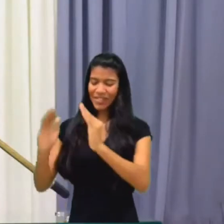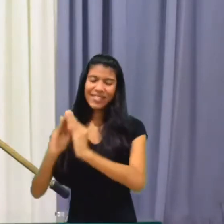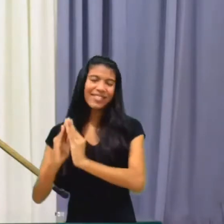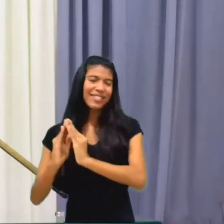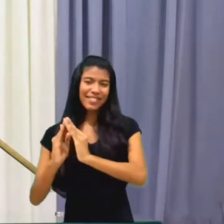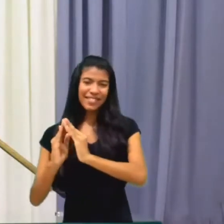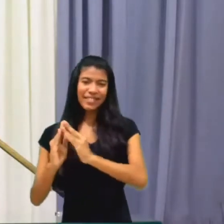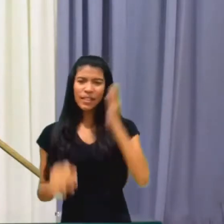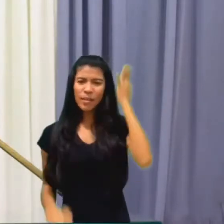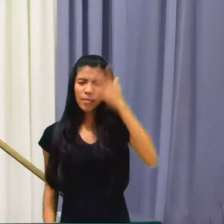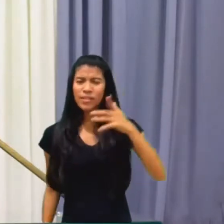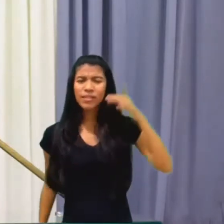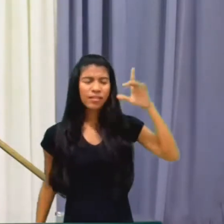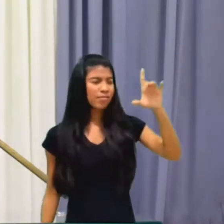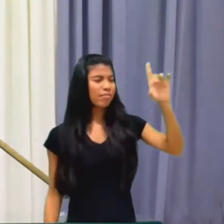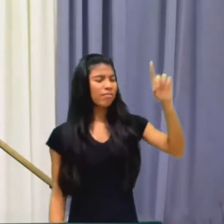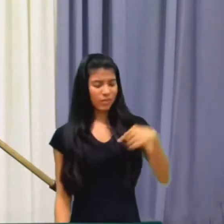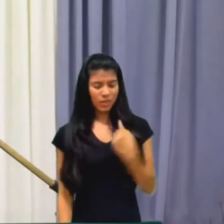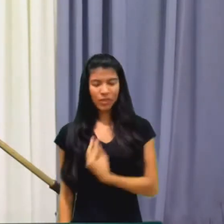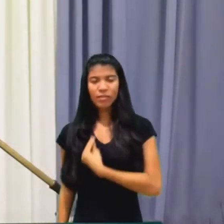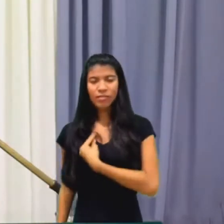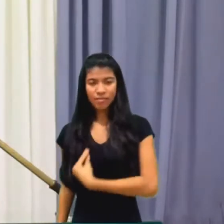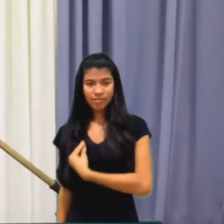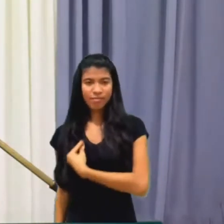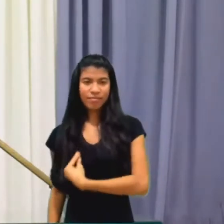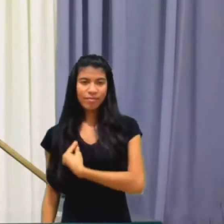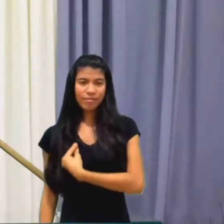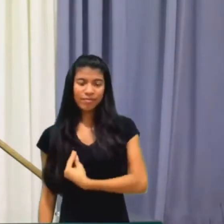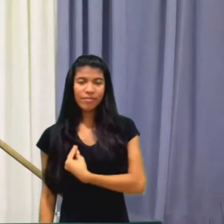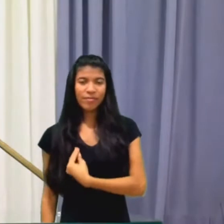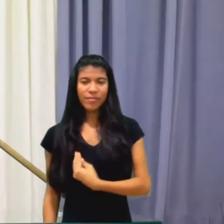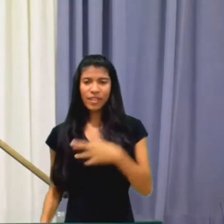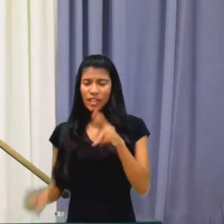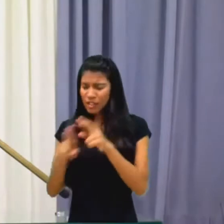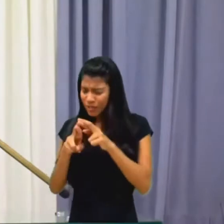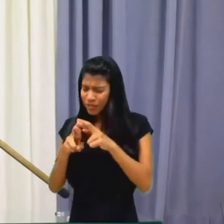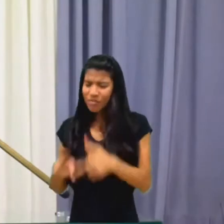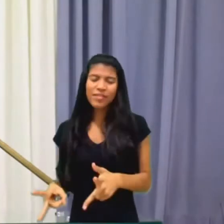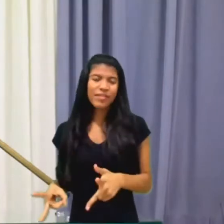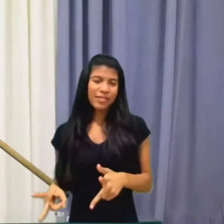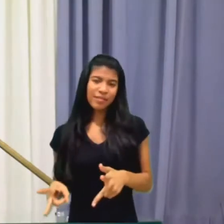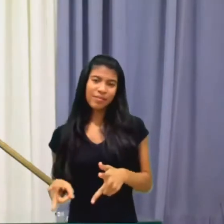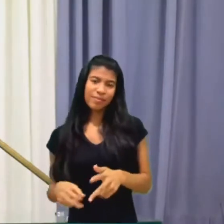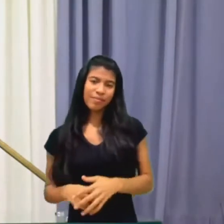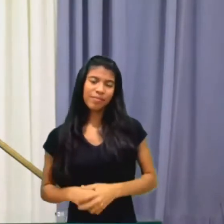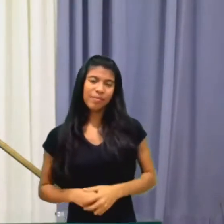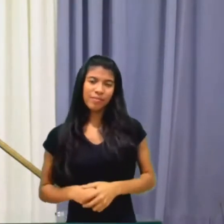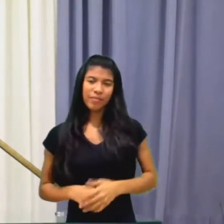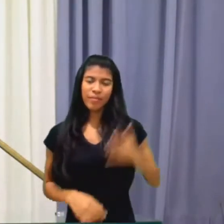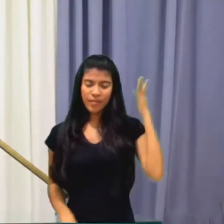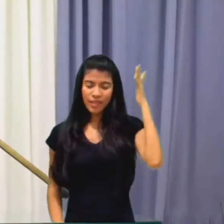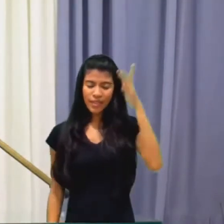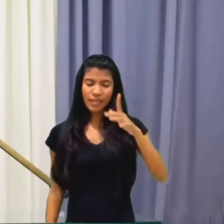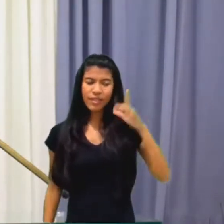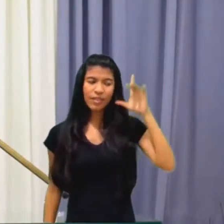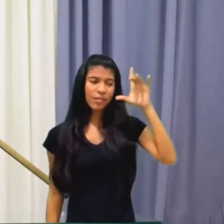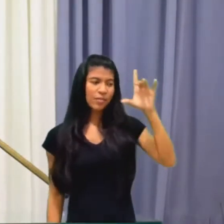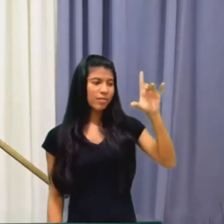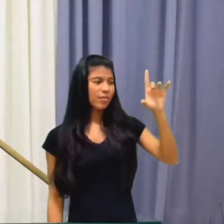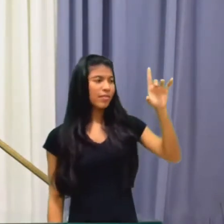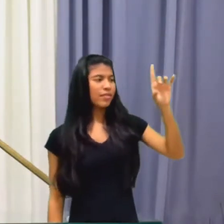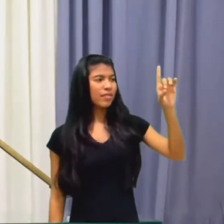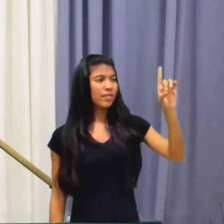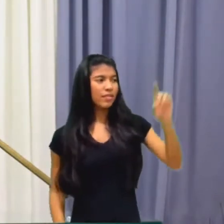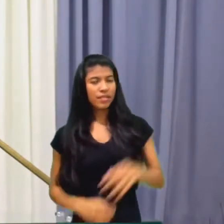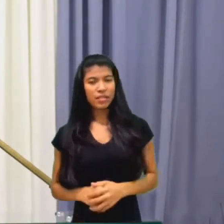de Deus em nossa vida é o que faz toda a diferença. A presença de Deus nos faz